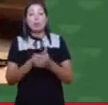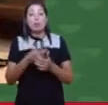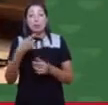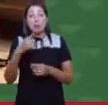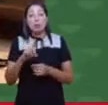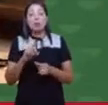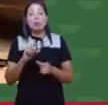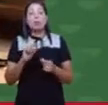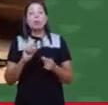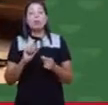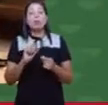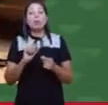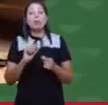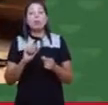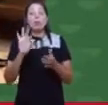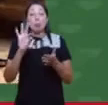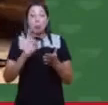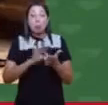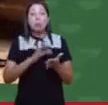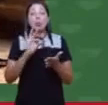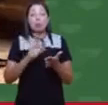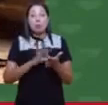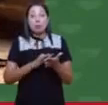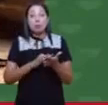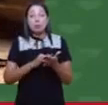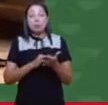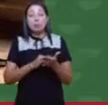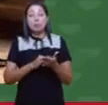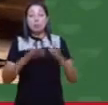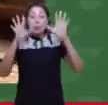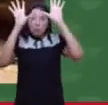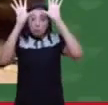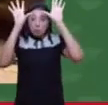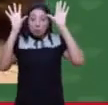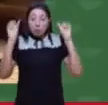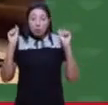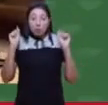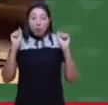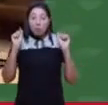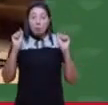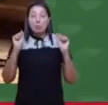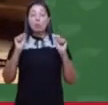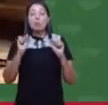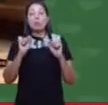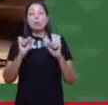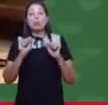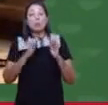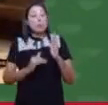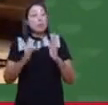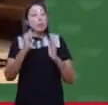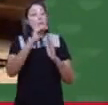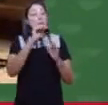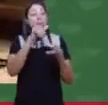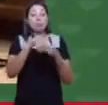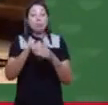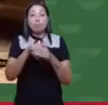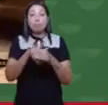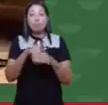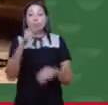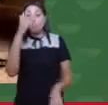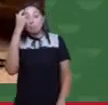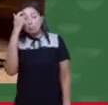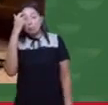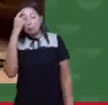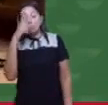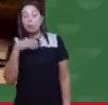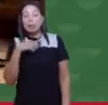foram prontamente corrigidos pelo Tribunal Superior Eleitoral. Bom, quando se pensou